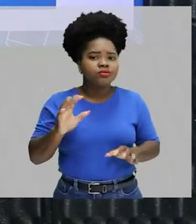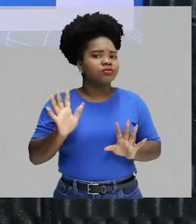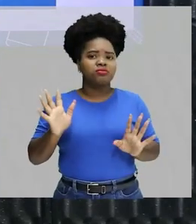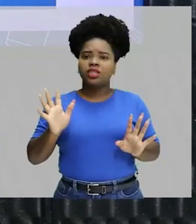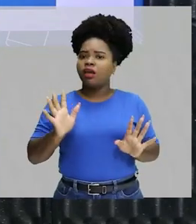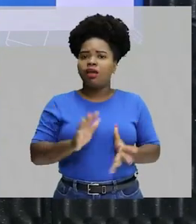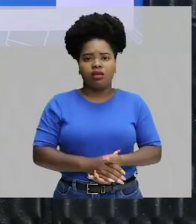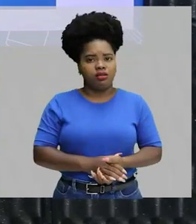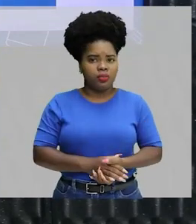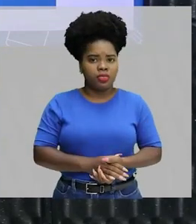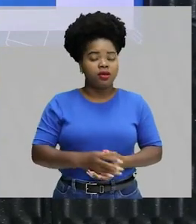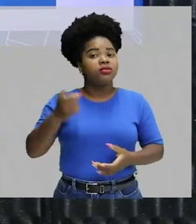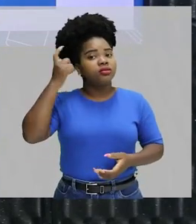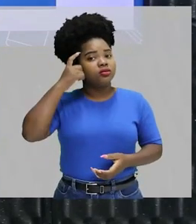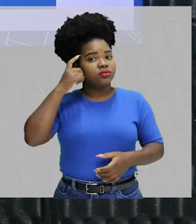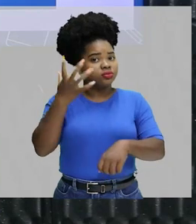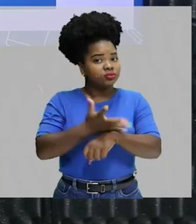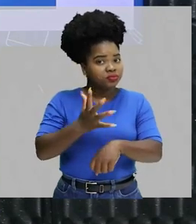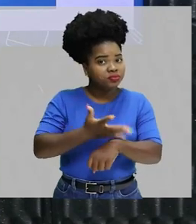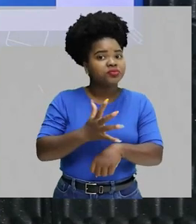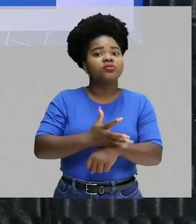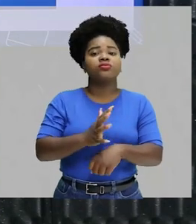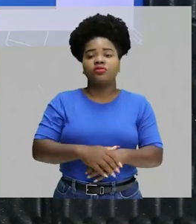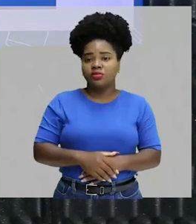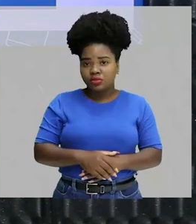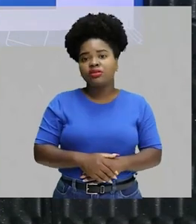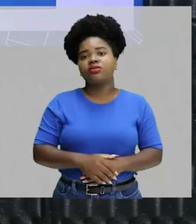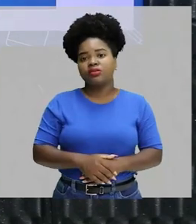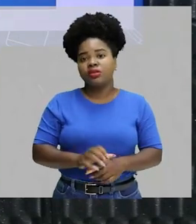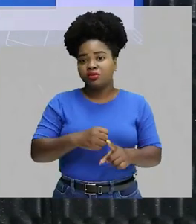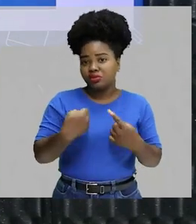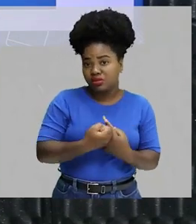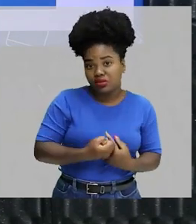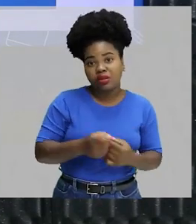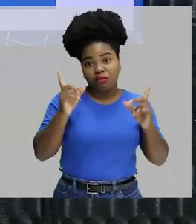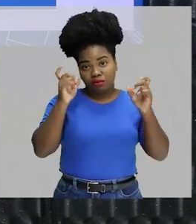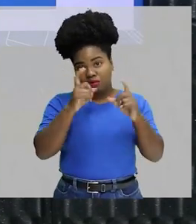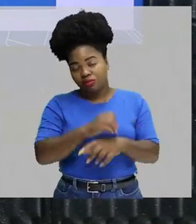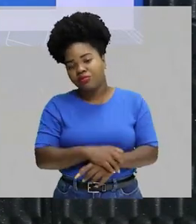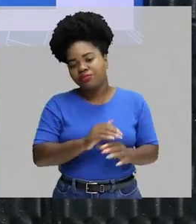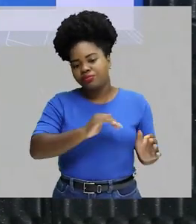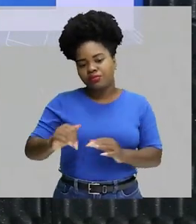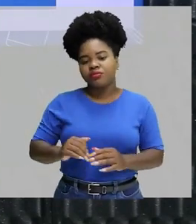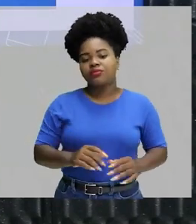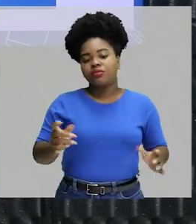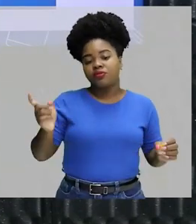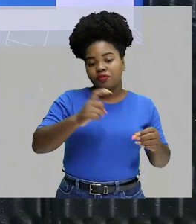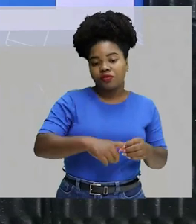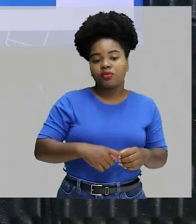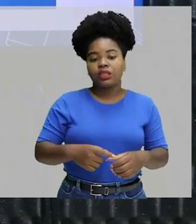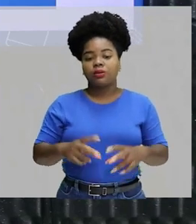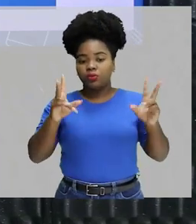nossas práticas os nossos pensamento a sociedade tá complicada Então vamos voltar aqui pro debate por que que eu tô falando isso porque esse